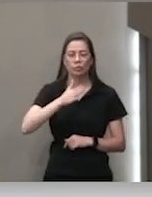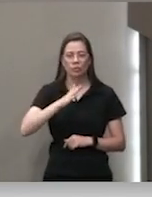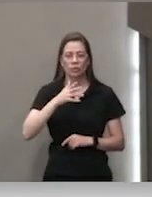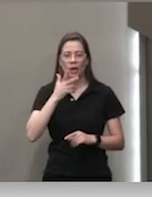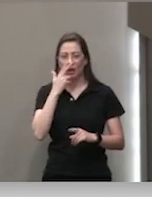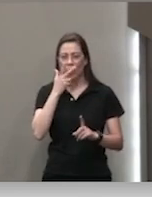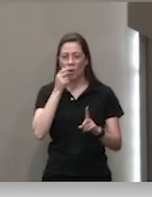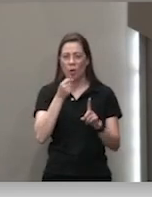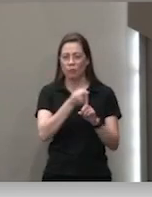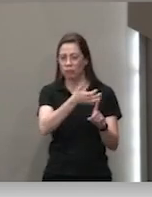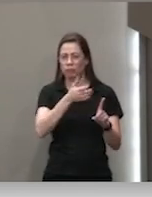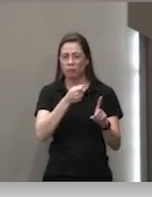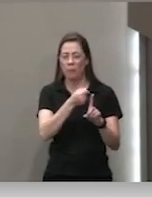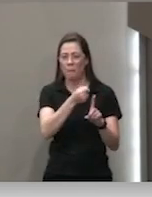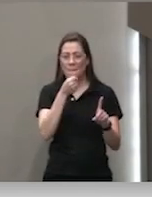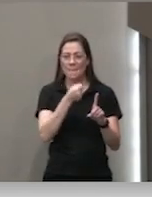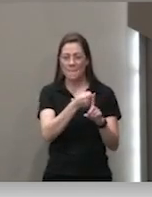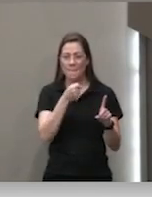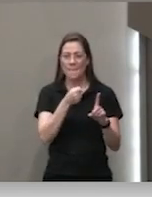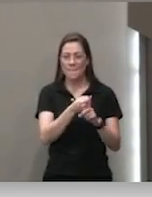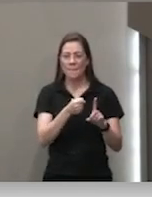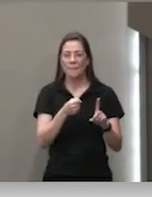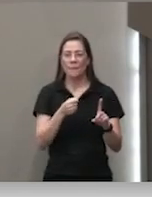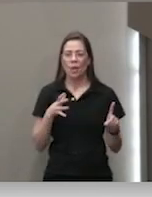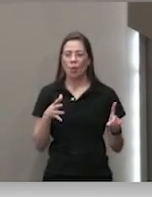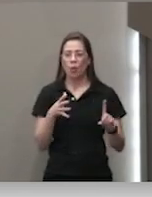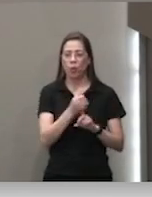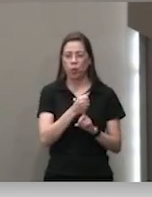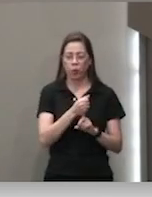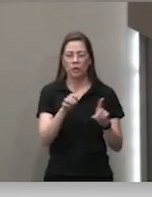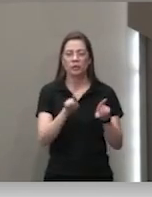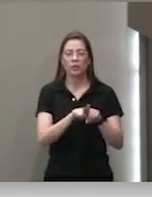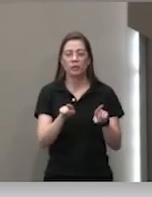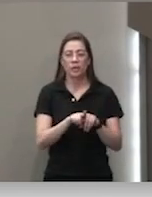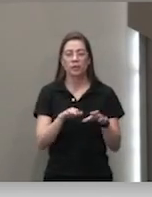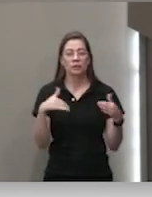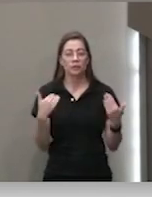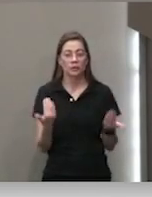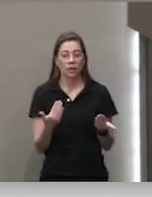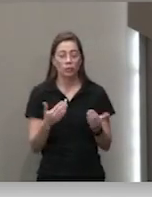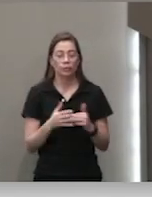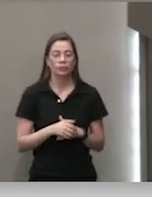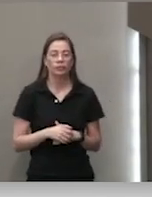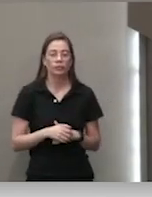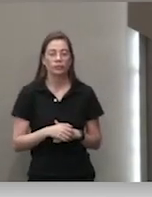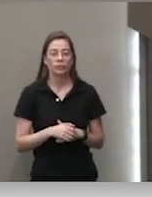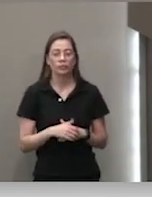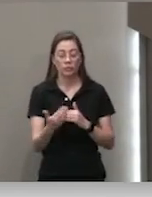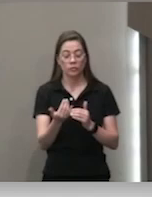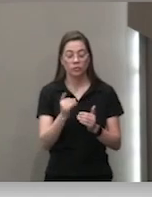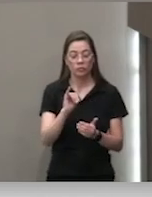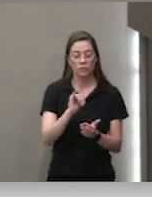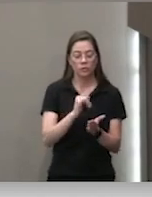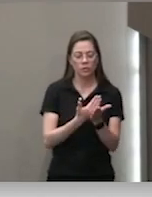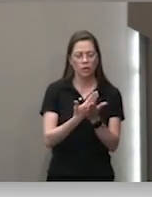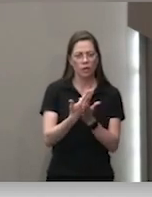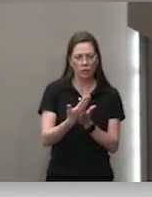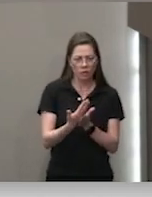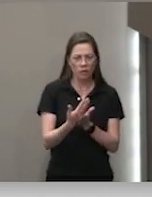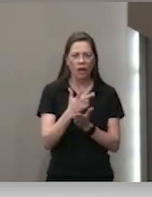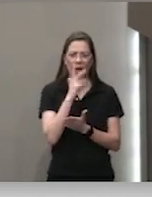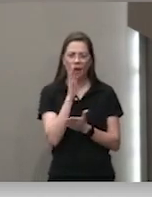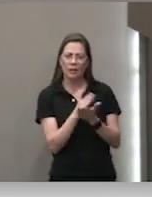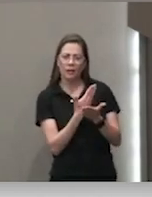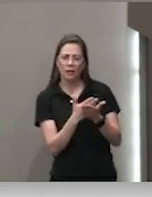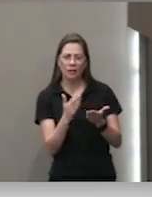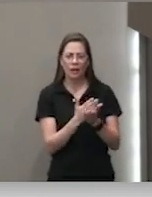ou agredida por um companheiro, por um marido ou por um namorado. Então, assim, ó, são iniciativas poucas para muitas pessoas, mas